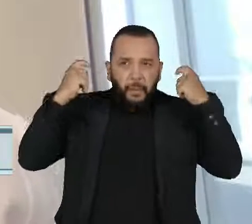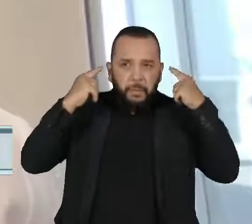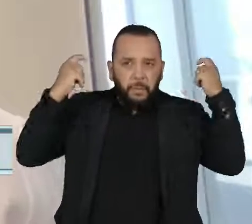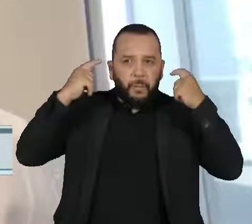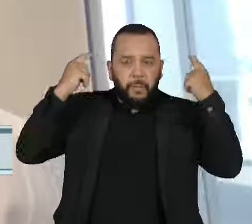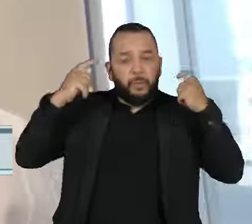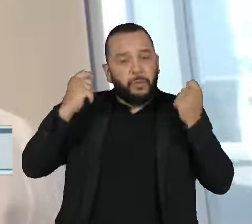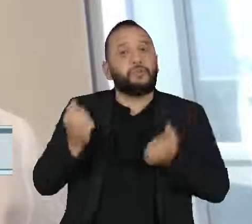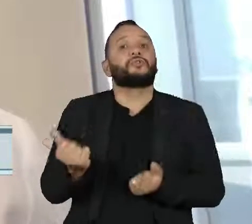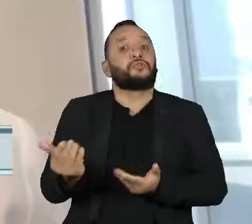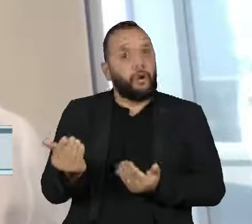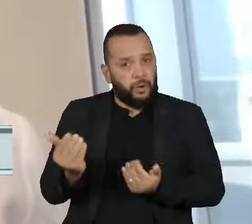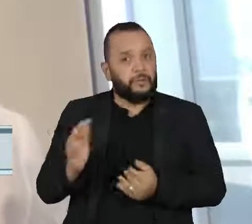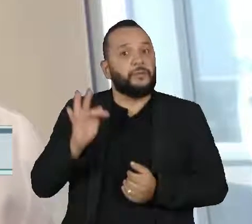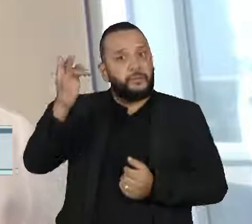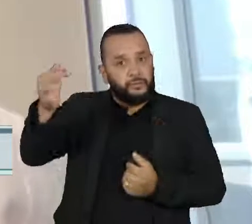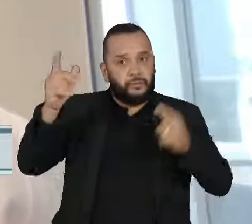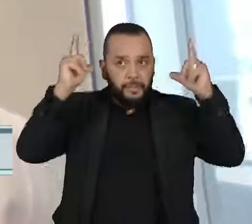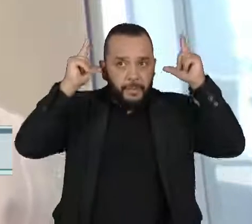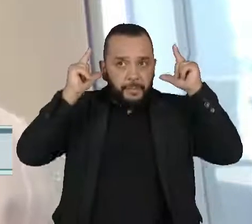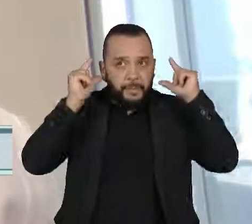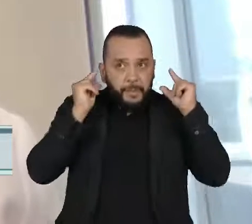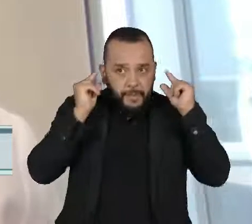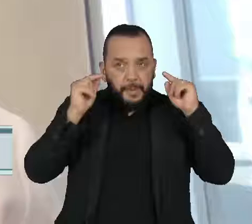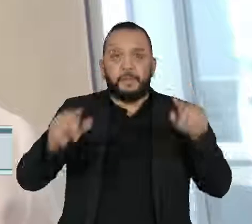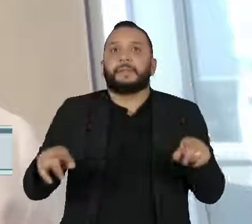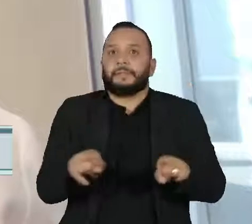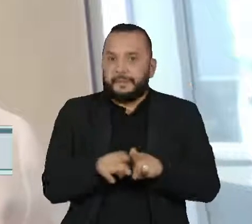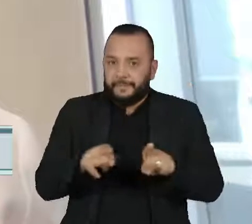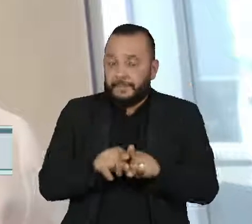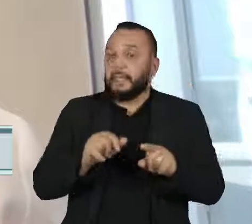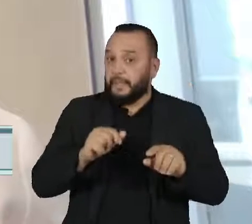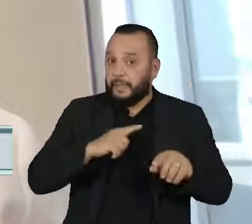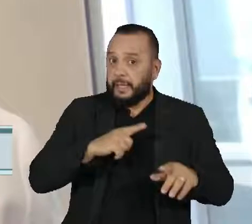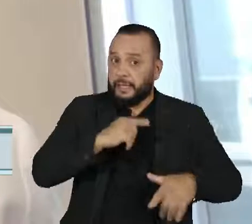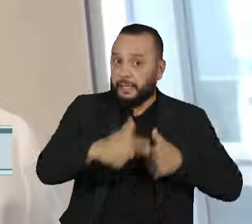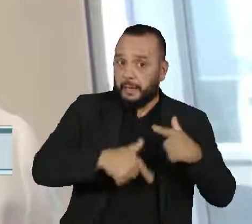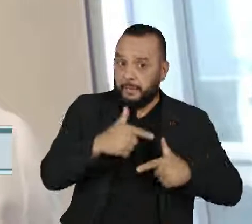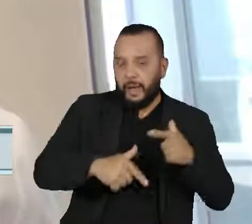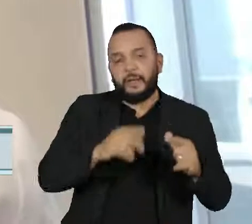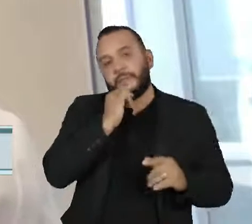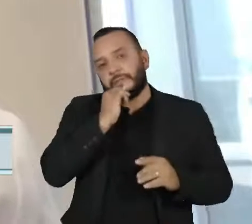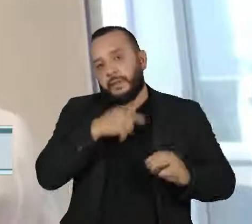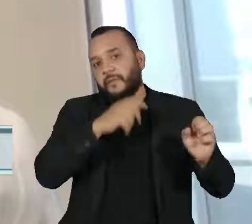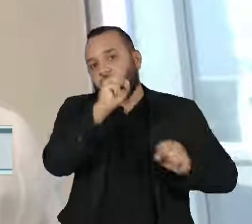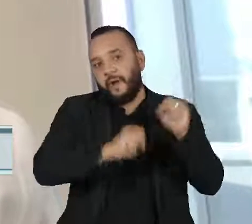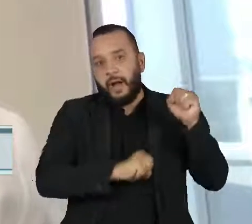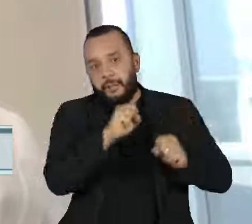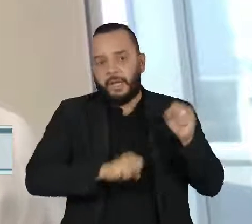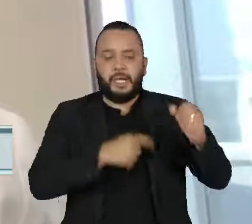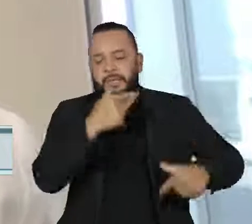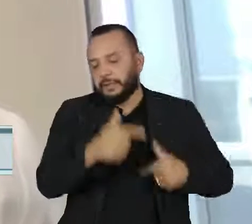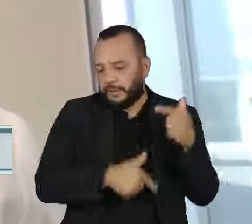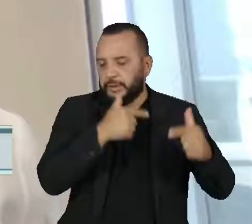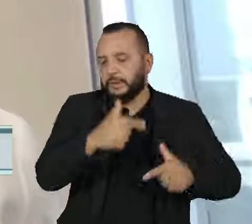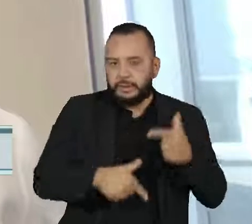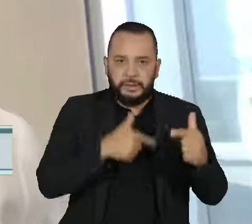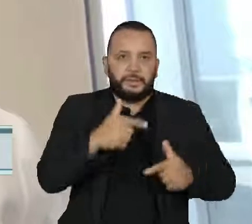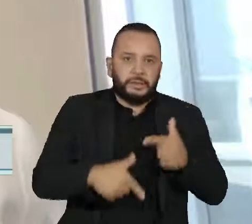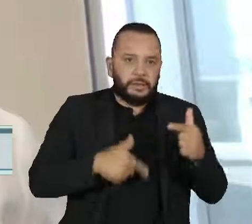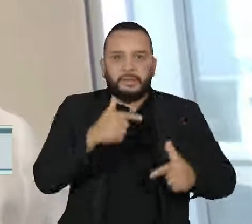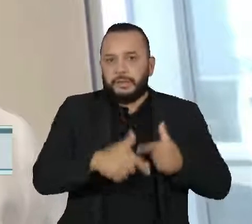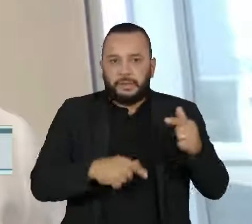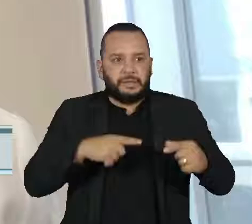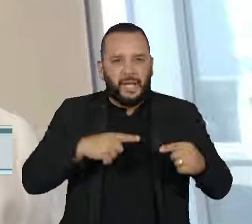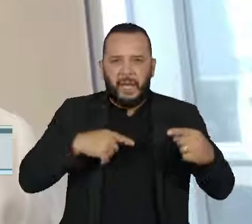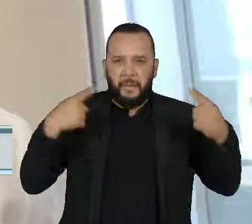no futuro tenham perda de audição. E existe a perda ocupacional, que é a perda, por exemplo, relacionada com o trabalho, que é bastante estudada e é